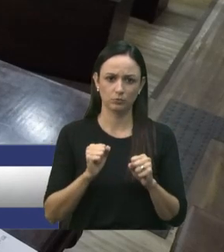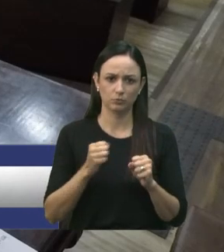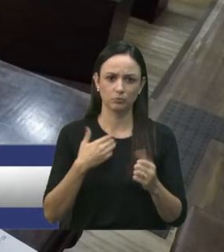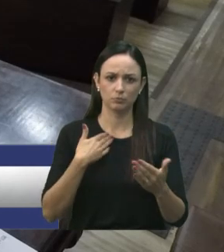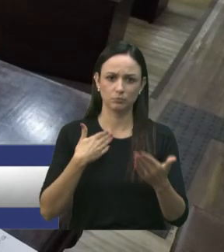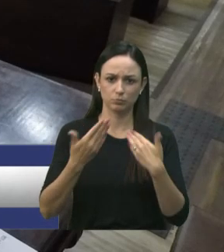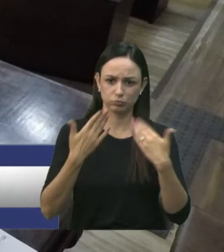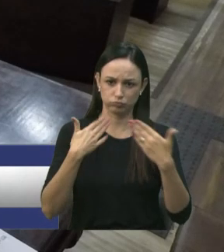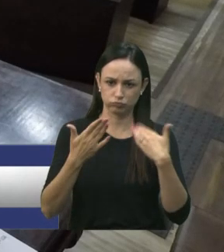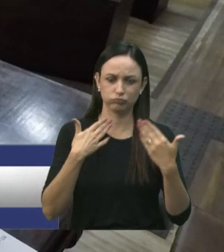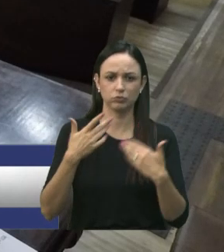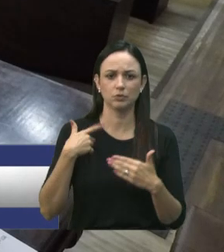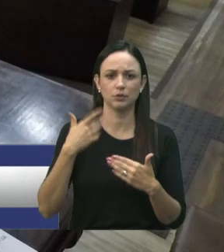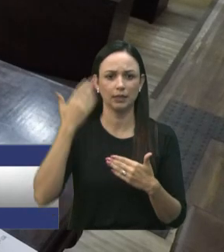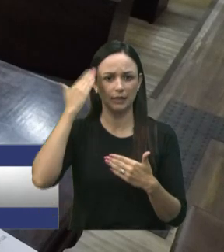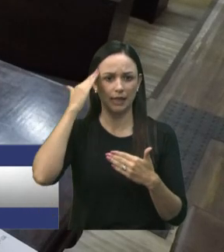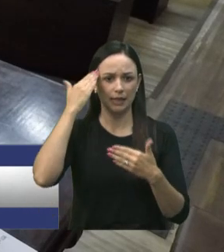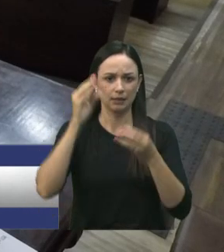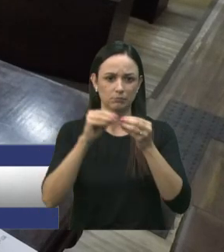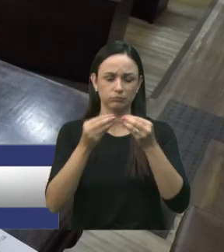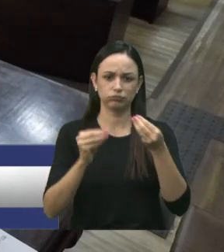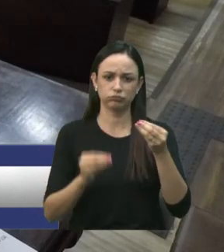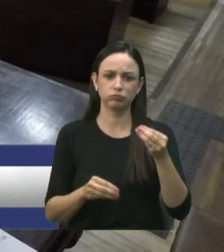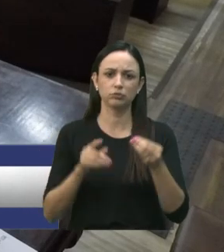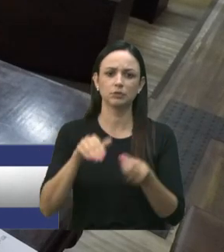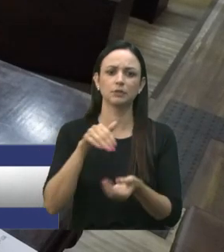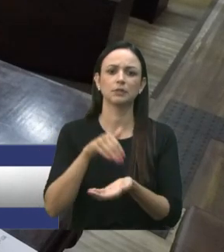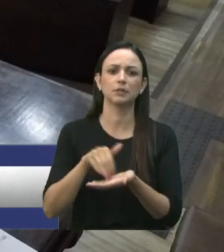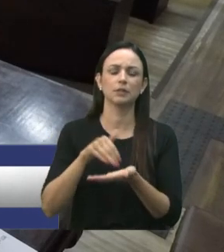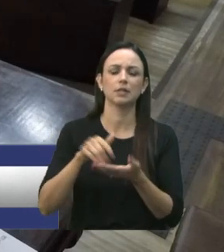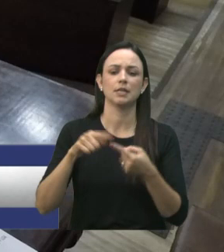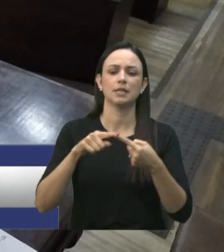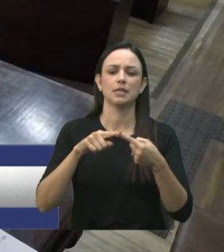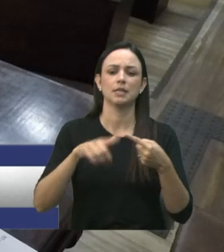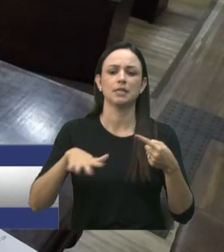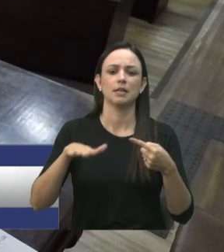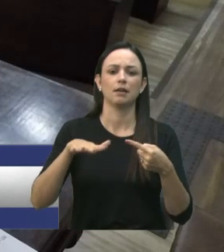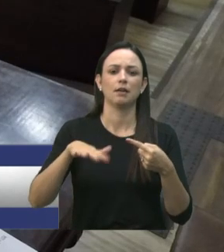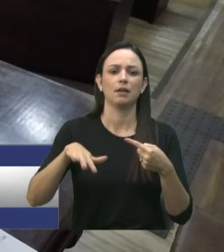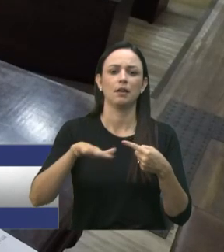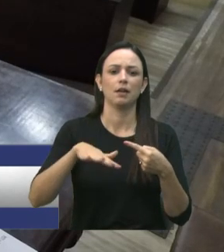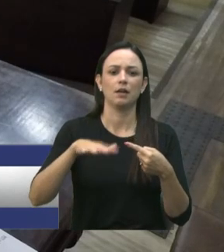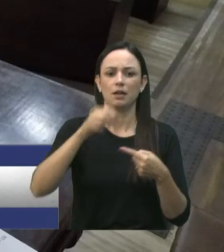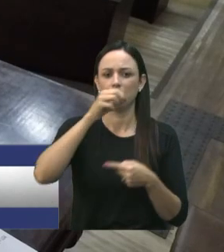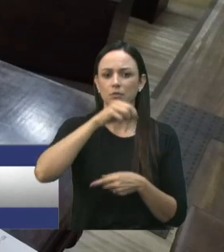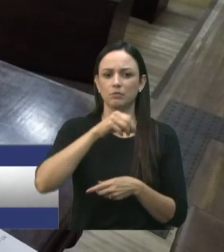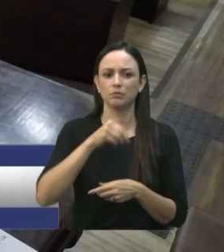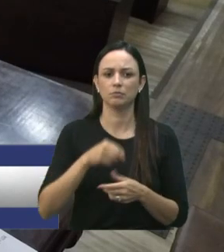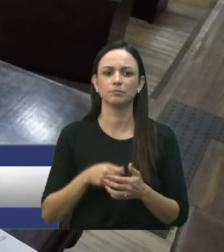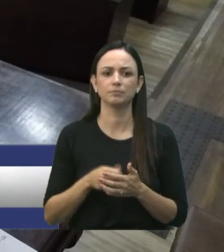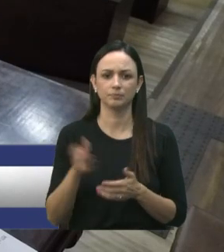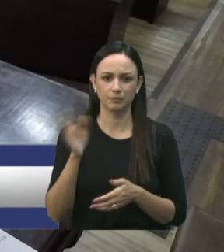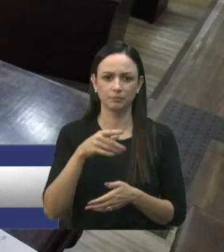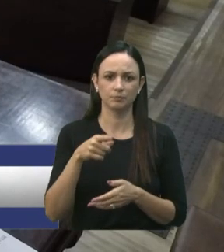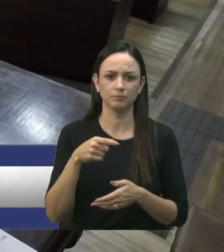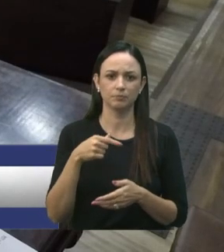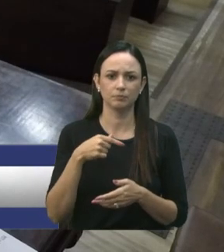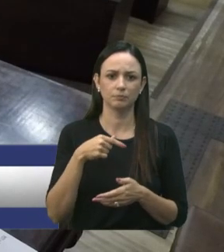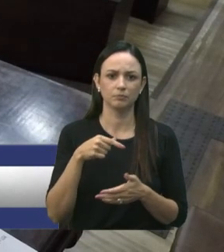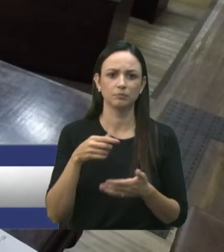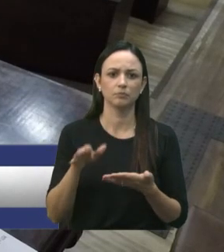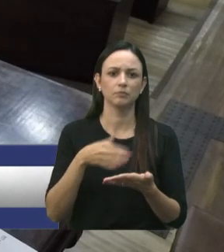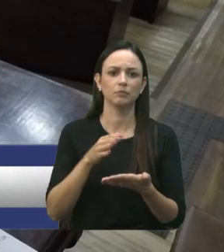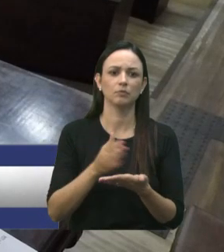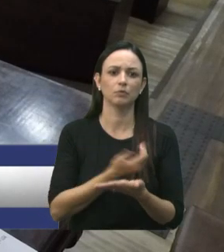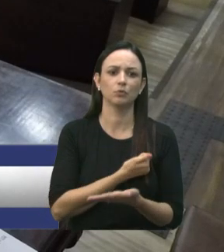gente vai entendendo, então, desmontando? Secretaria Municipal de Saúde, Secretaria FIM? Secretário? Vamos lá, pega a página